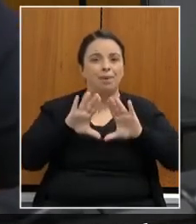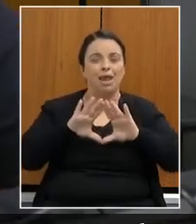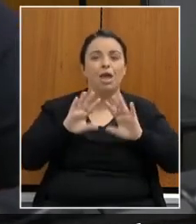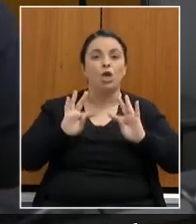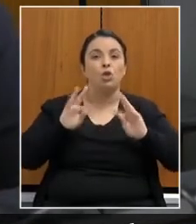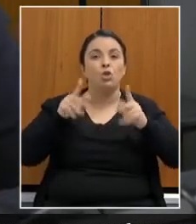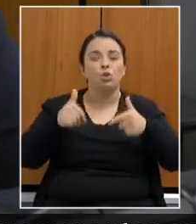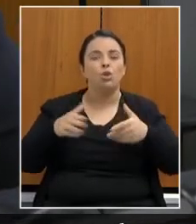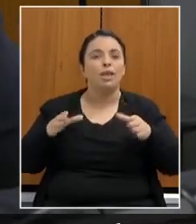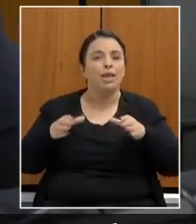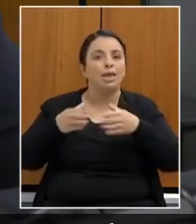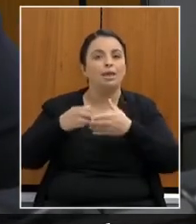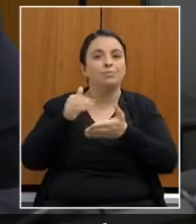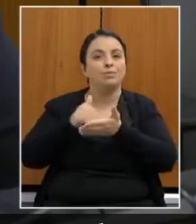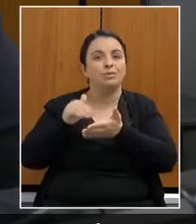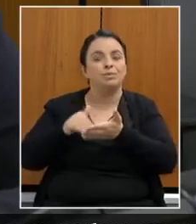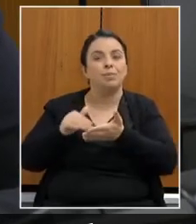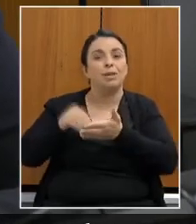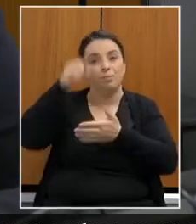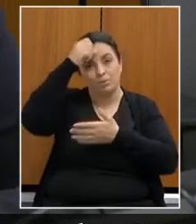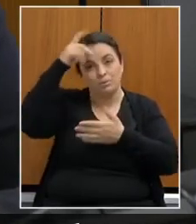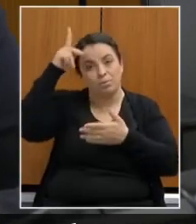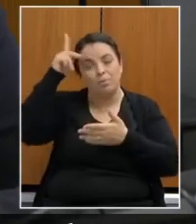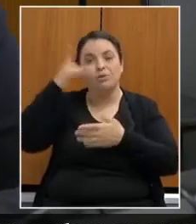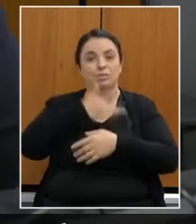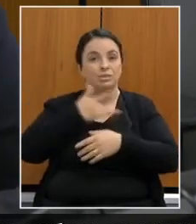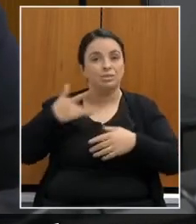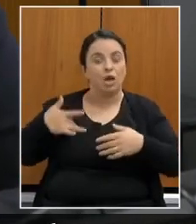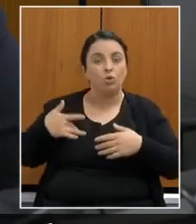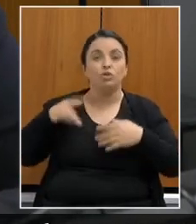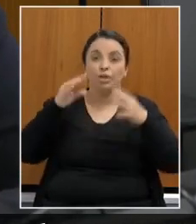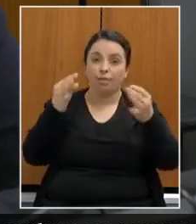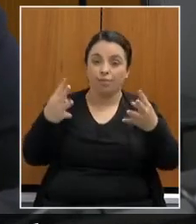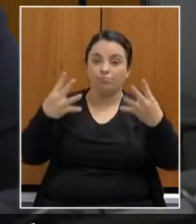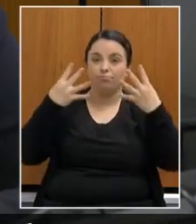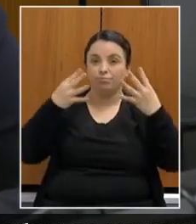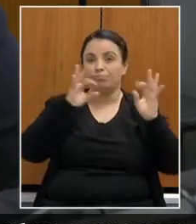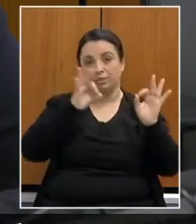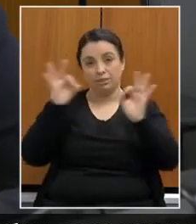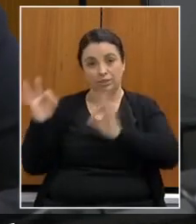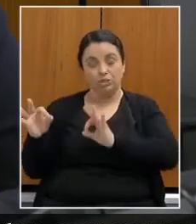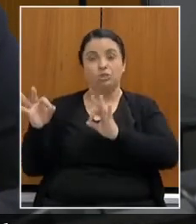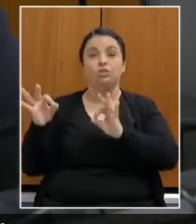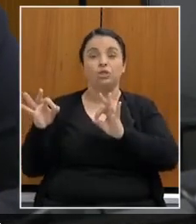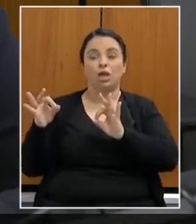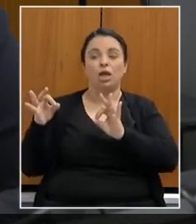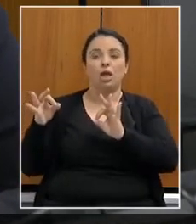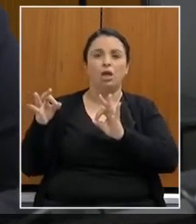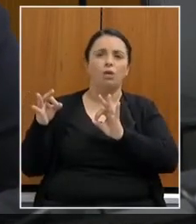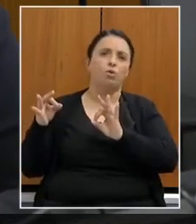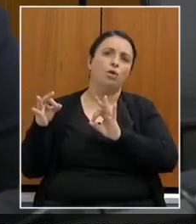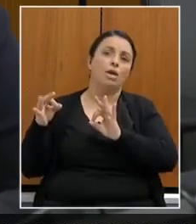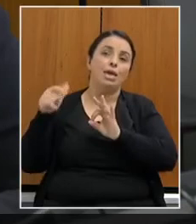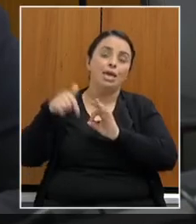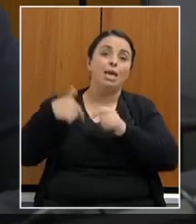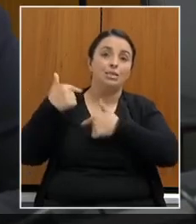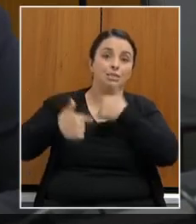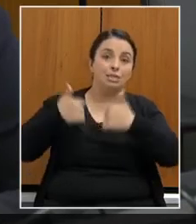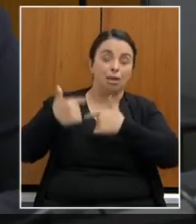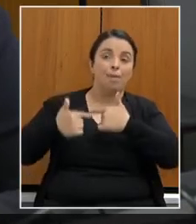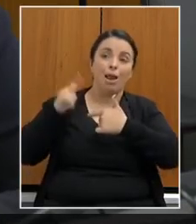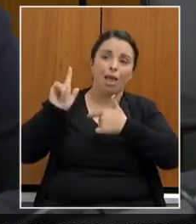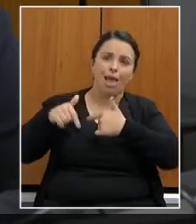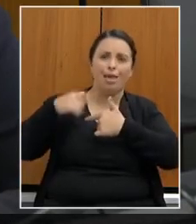atento a essa apresentação, que esse trabalho que está sendo demonstrado aqui é fruto de muita